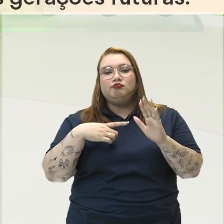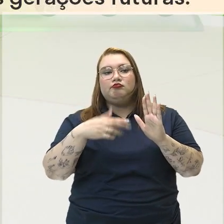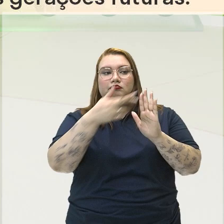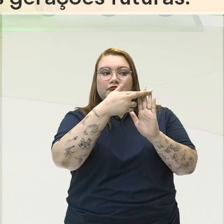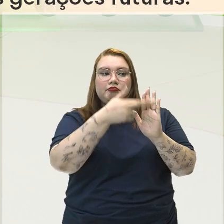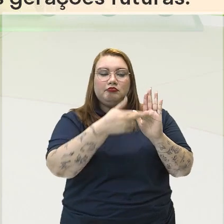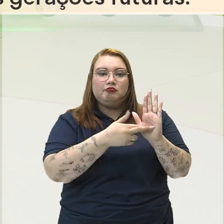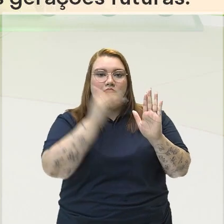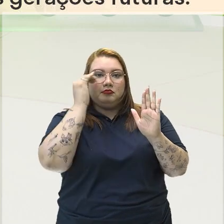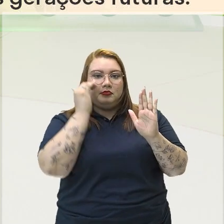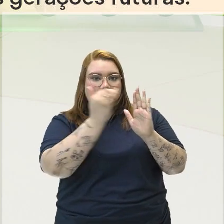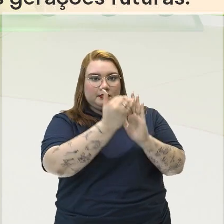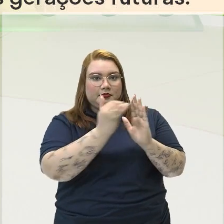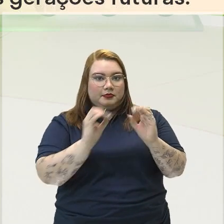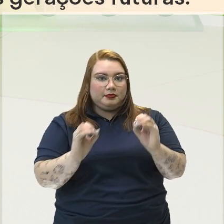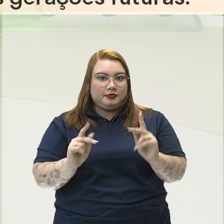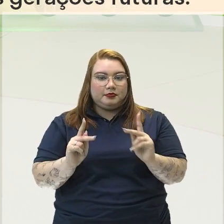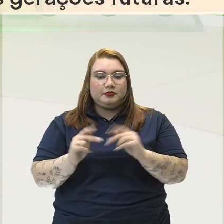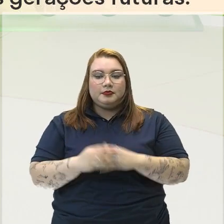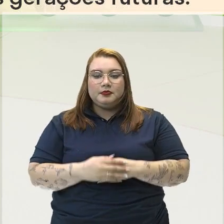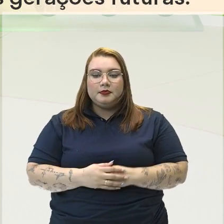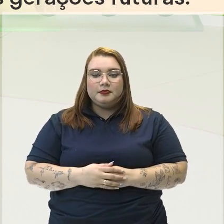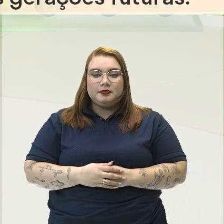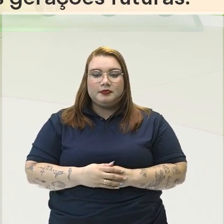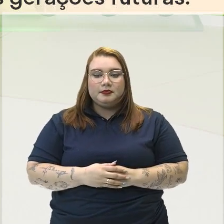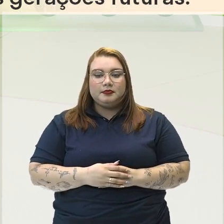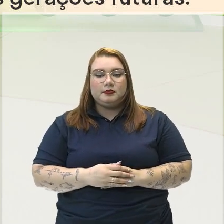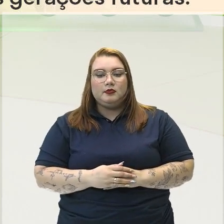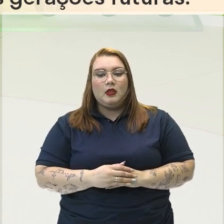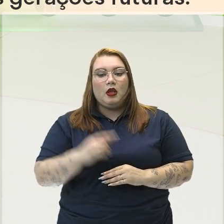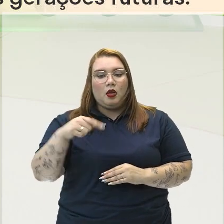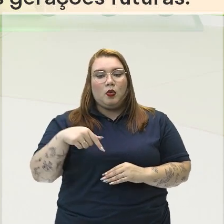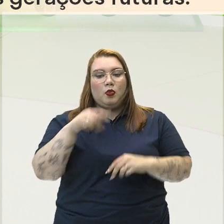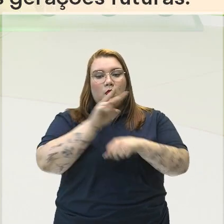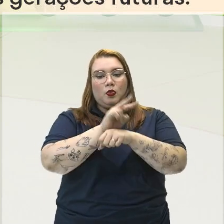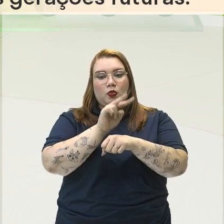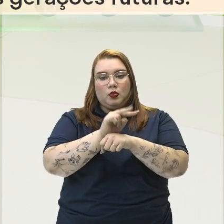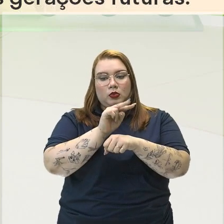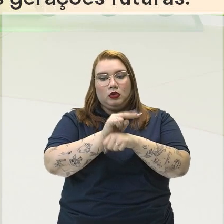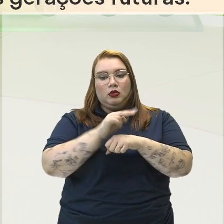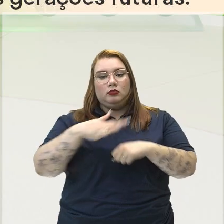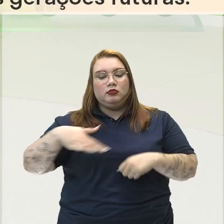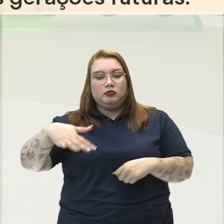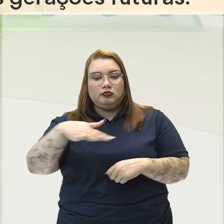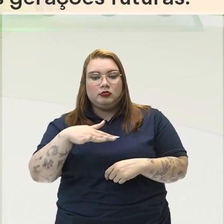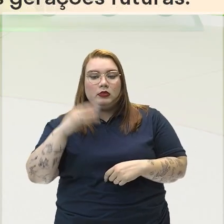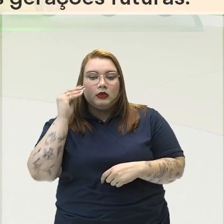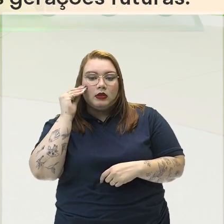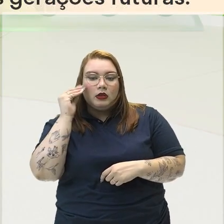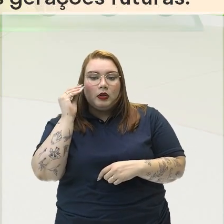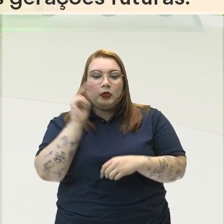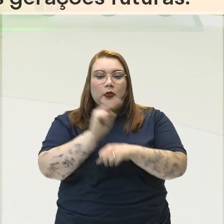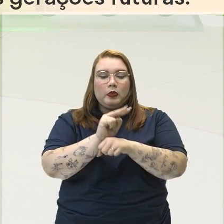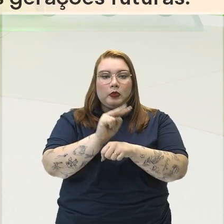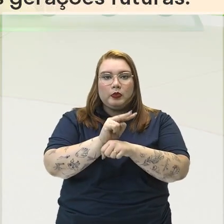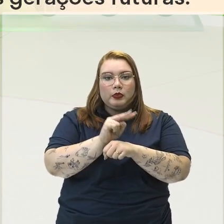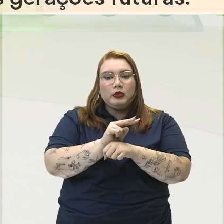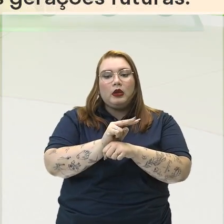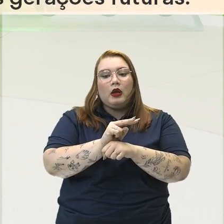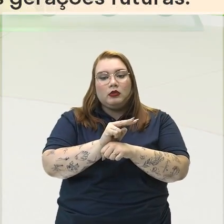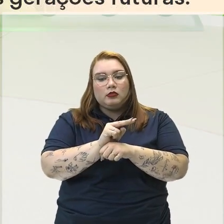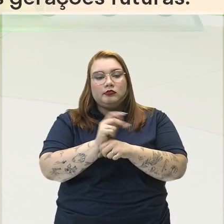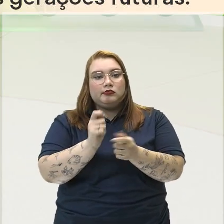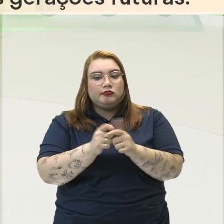leis da natureza. Tá certo? Então, preservação e conservação para tentar manter ali o máximo que a